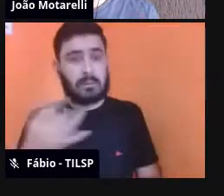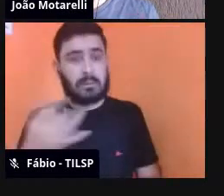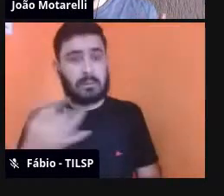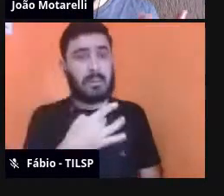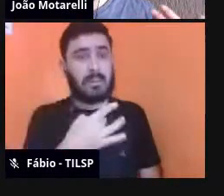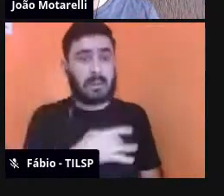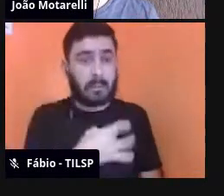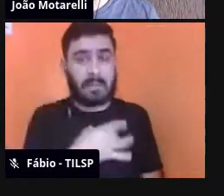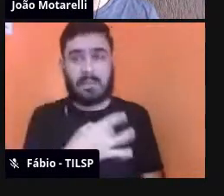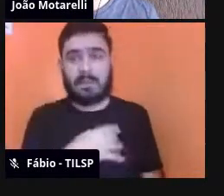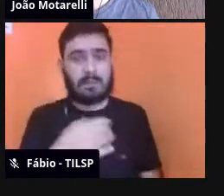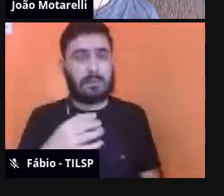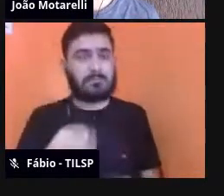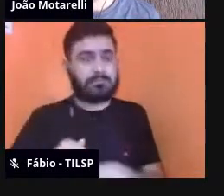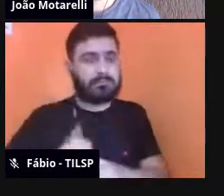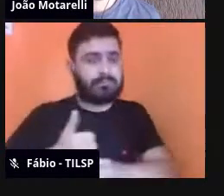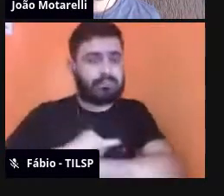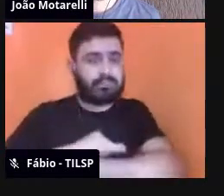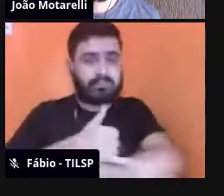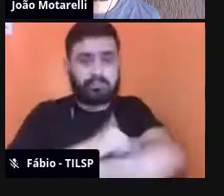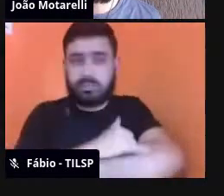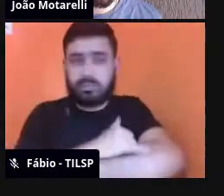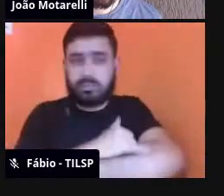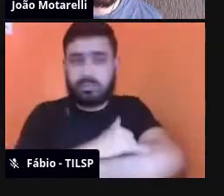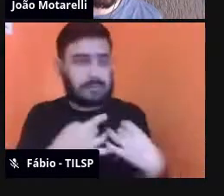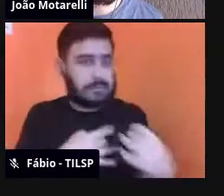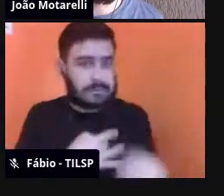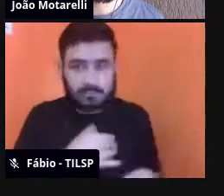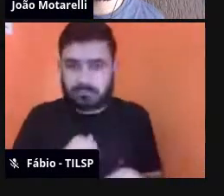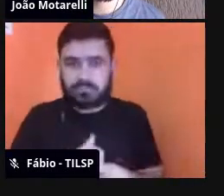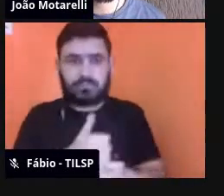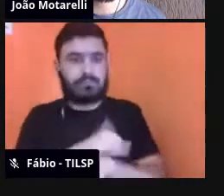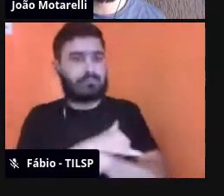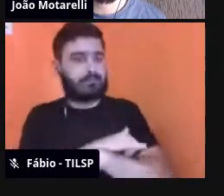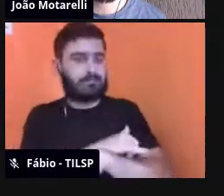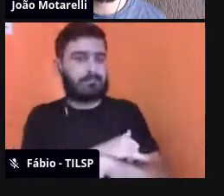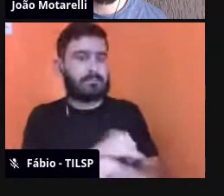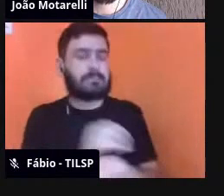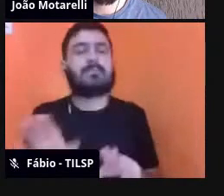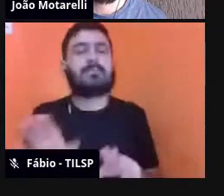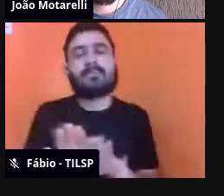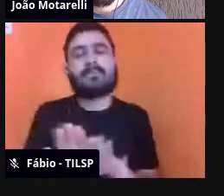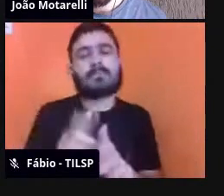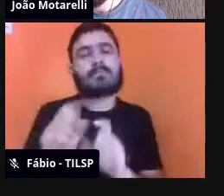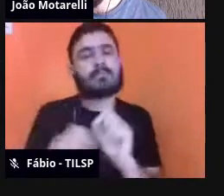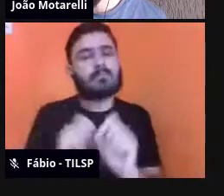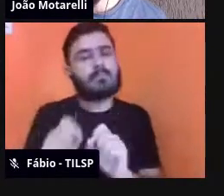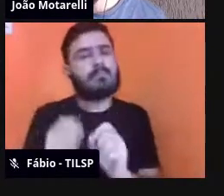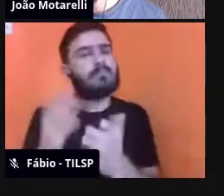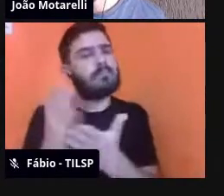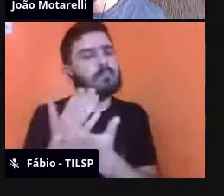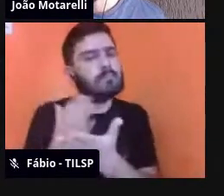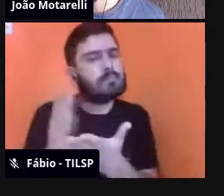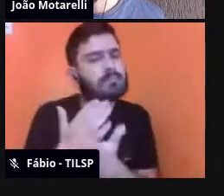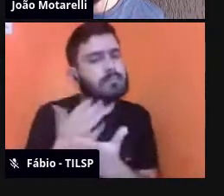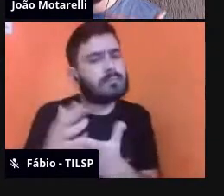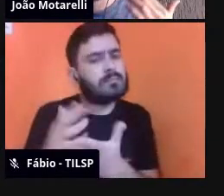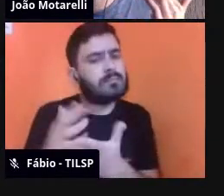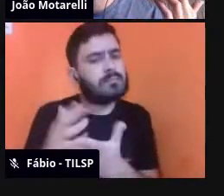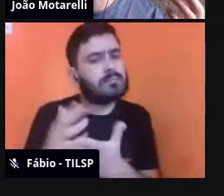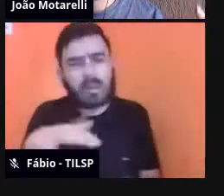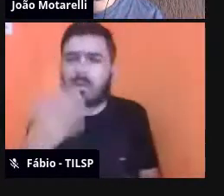e práticas, né, transtornadas relacionadas ao comportamento alimentar, que pode ser desde o